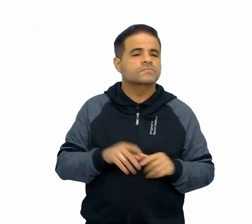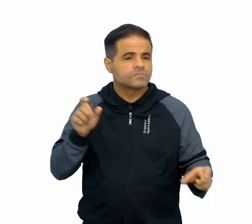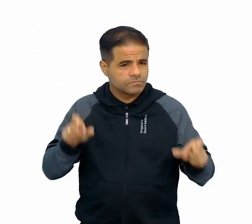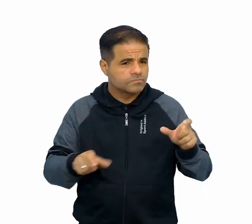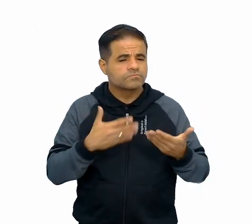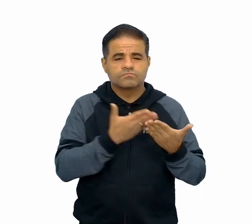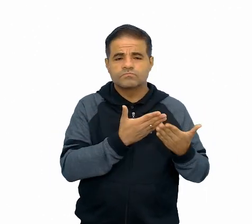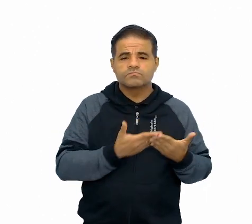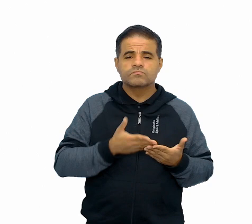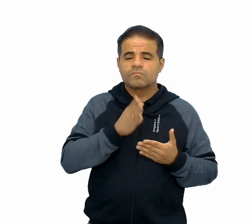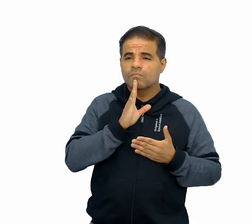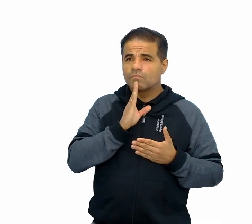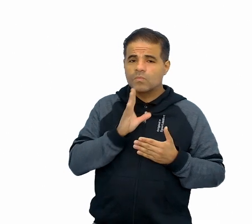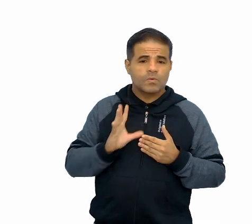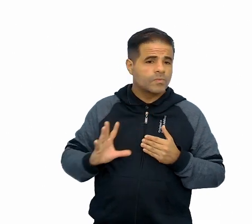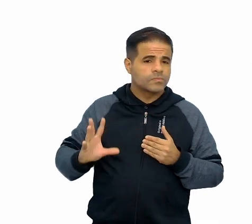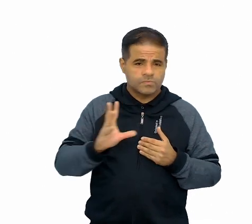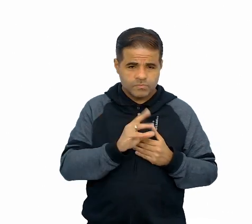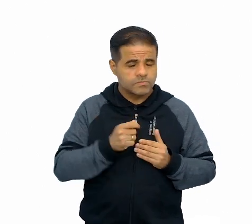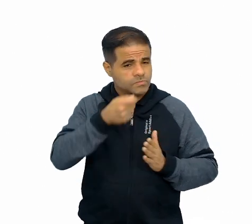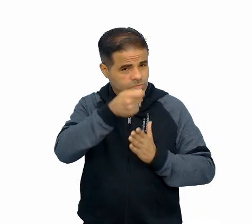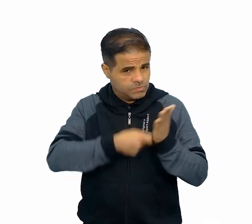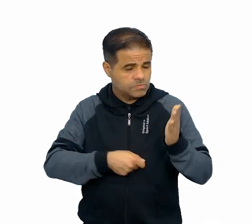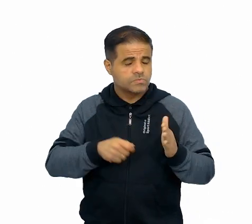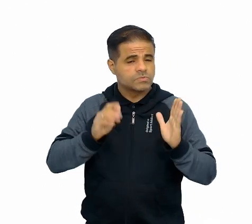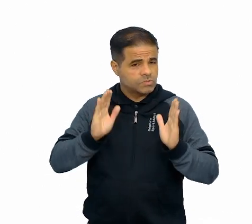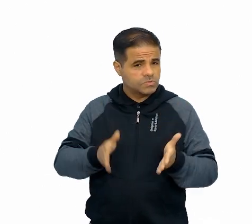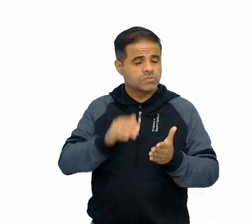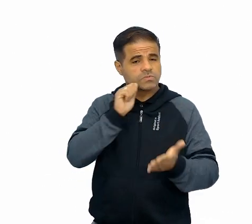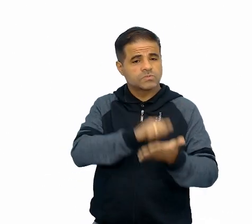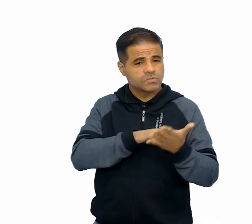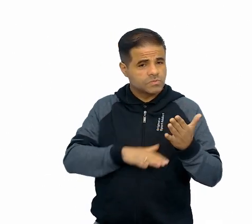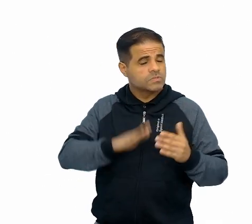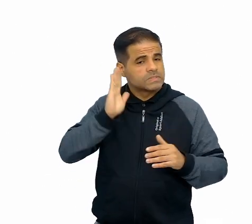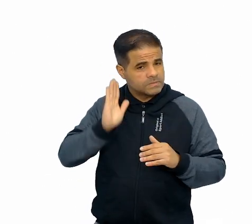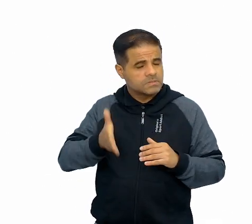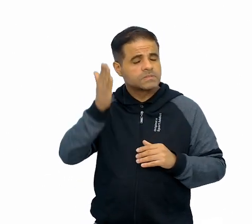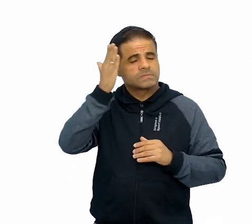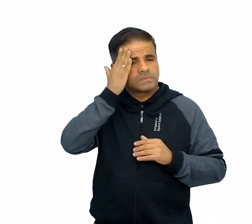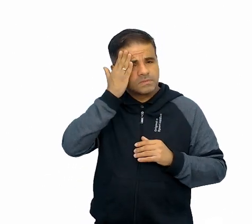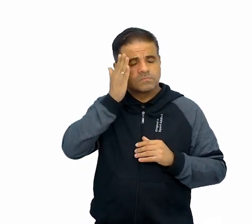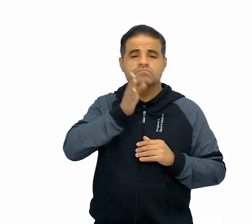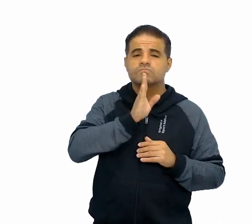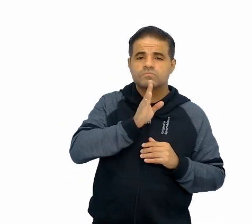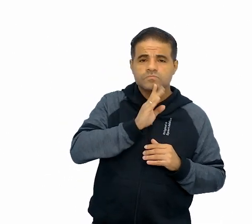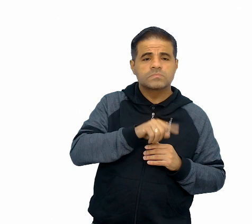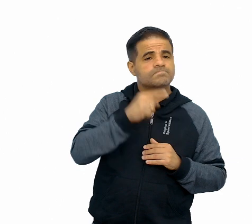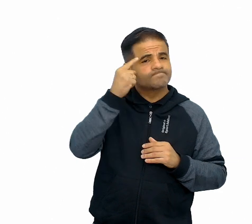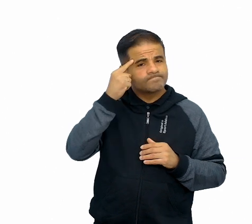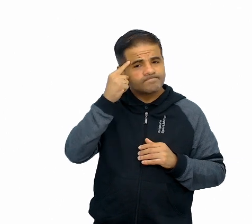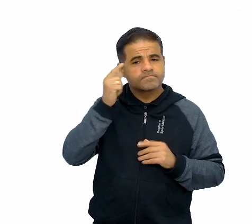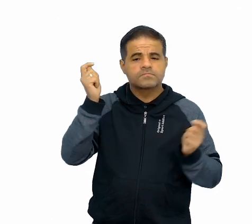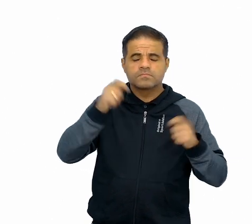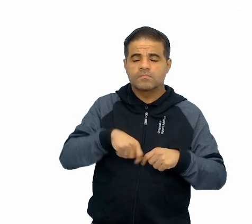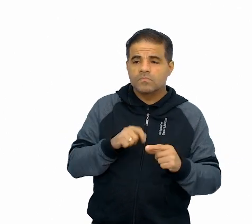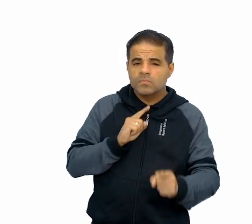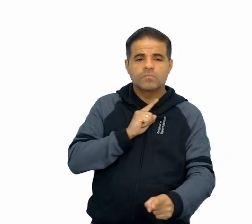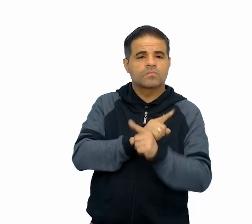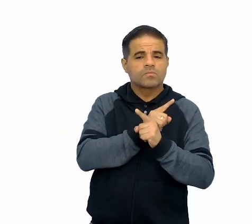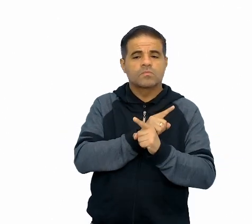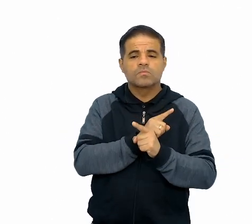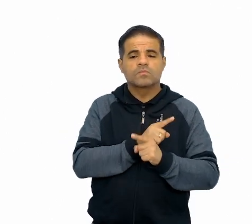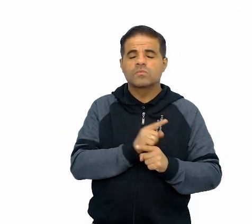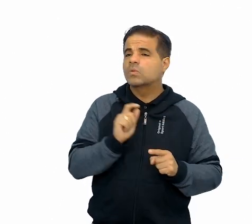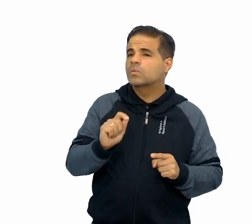conhecendo todas as cantigas que estão escritas na atividade, que eles possam